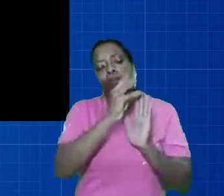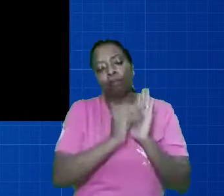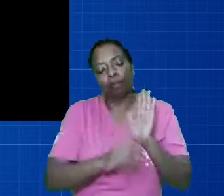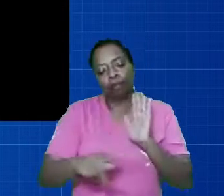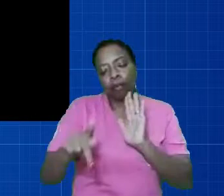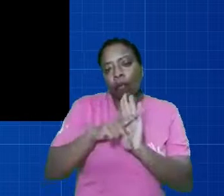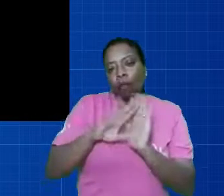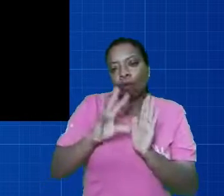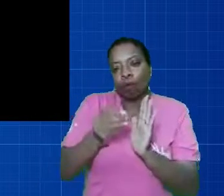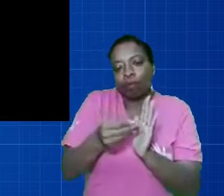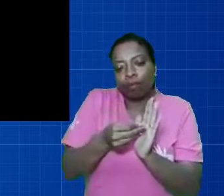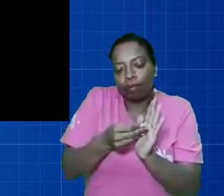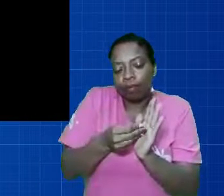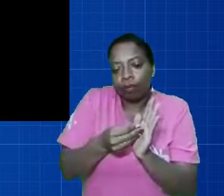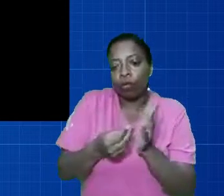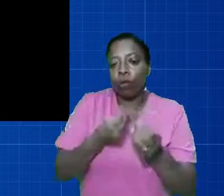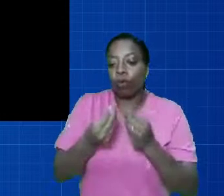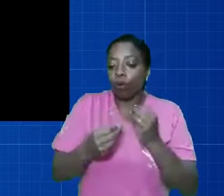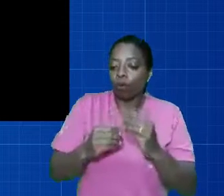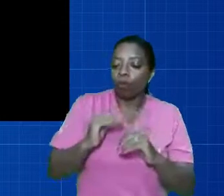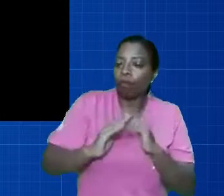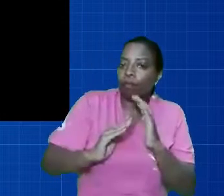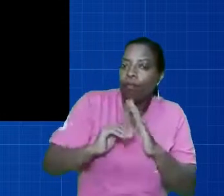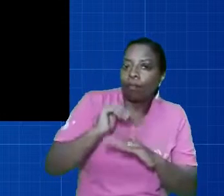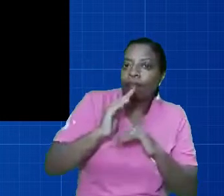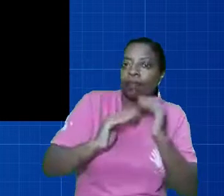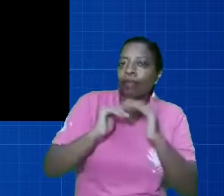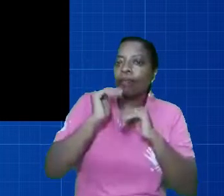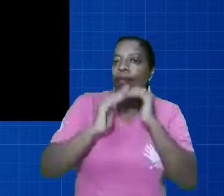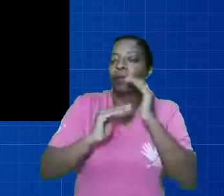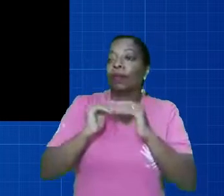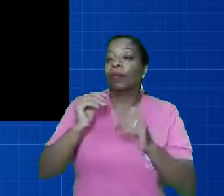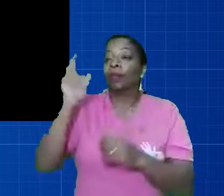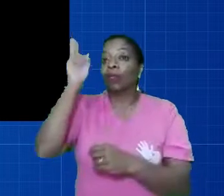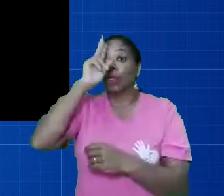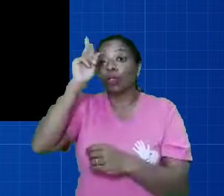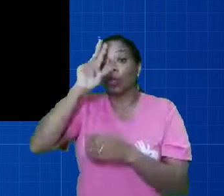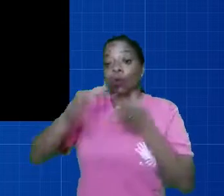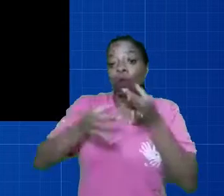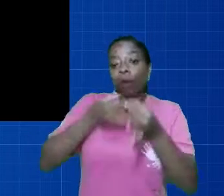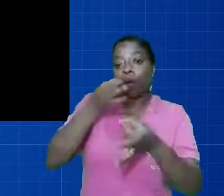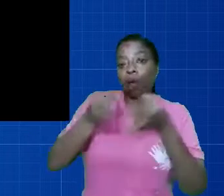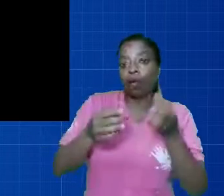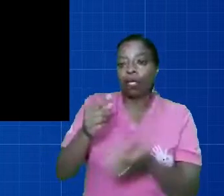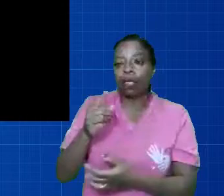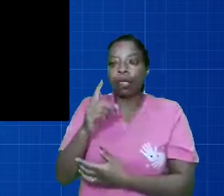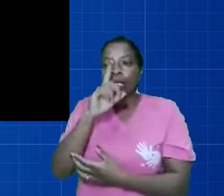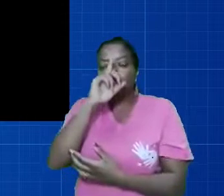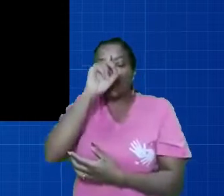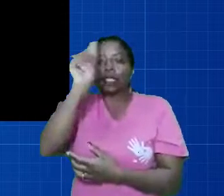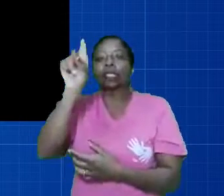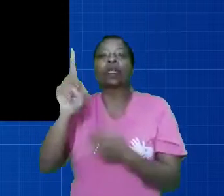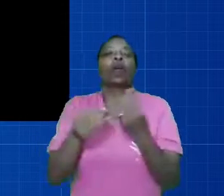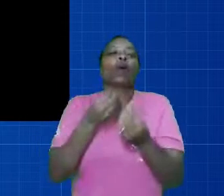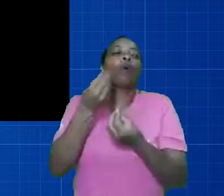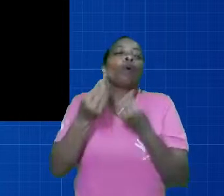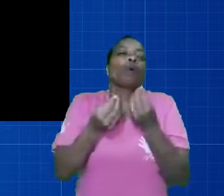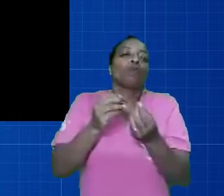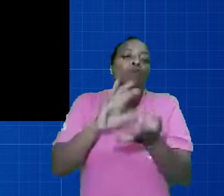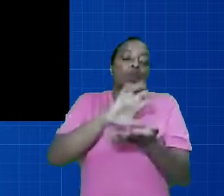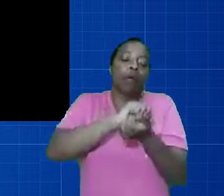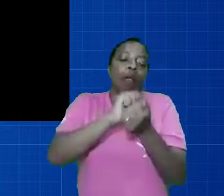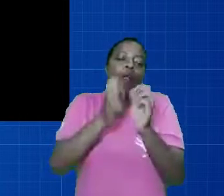sobre a proposta histórico-crítica, né, do Saviani. Então, essa ideia da arte como um conhecimento, né, que precisa